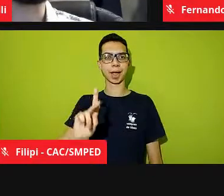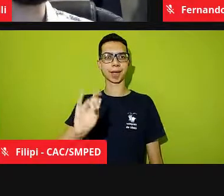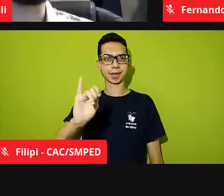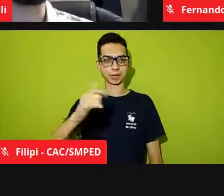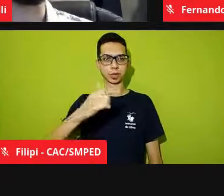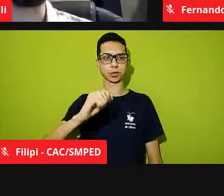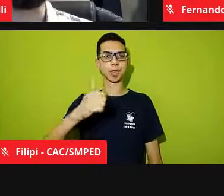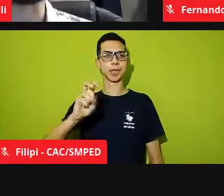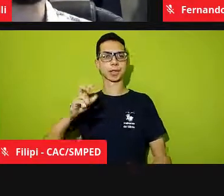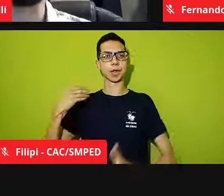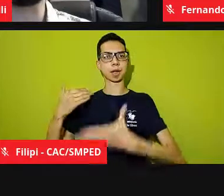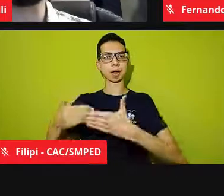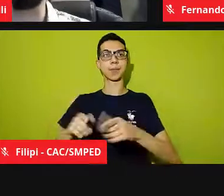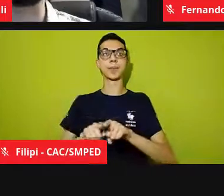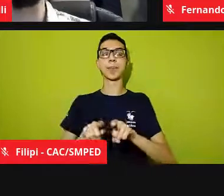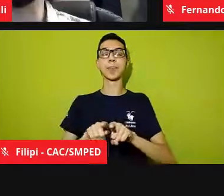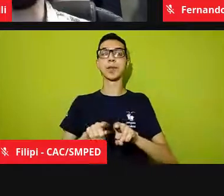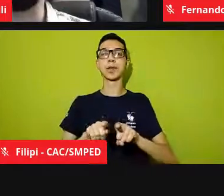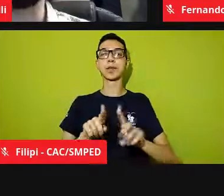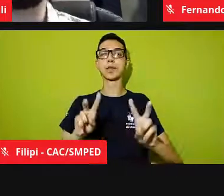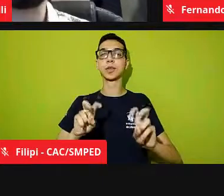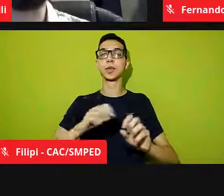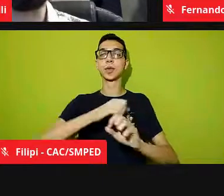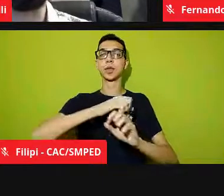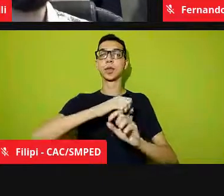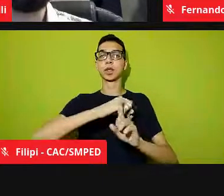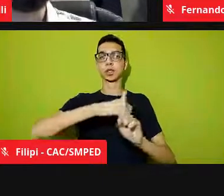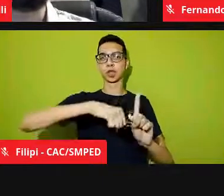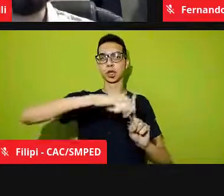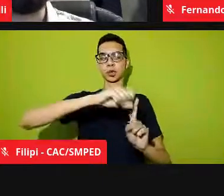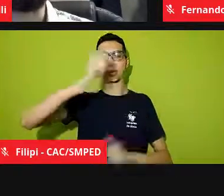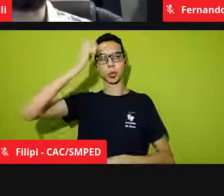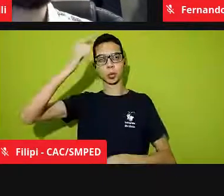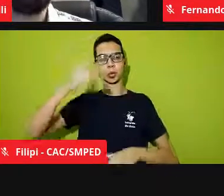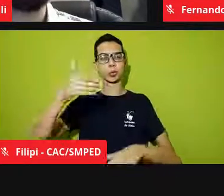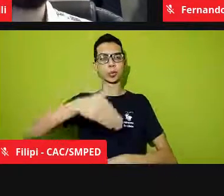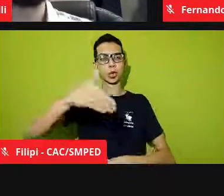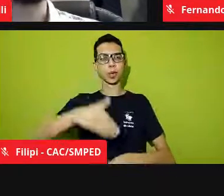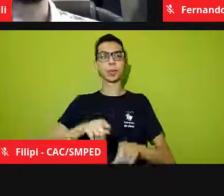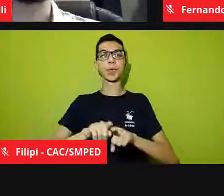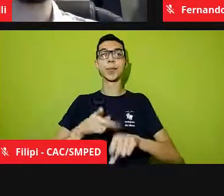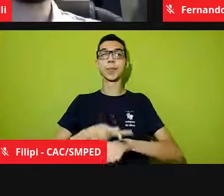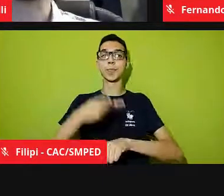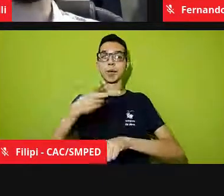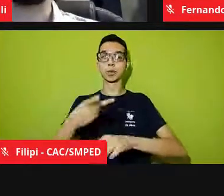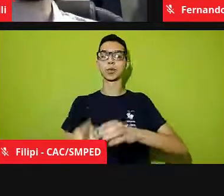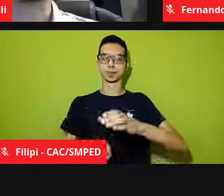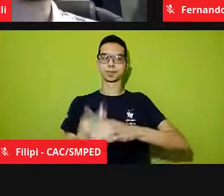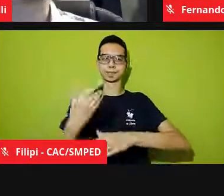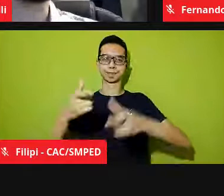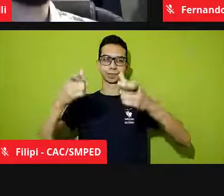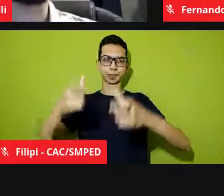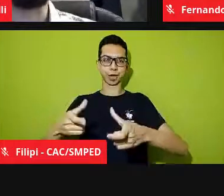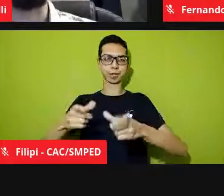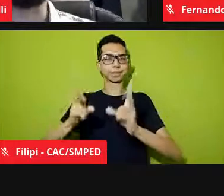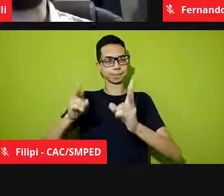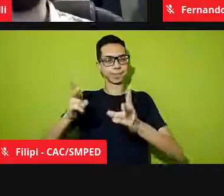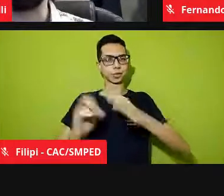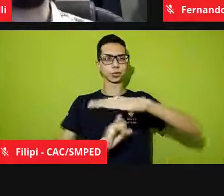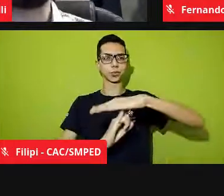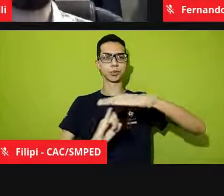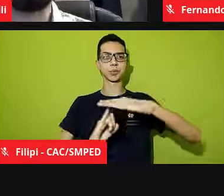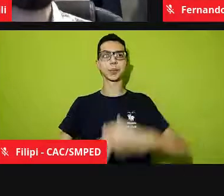em projetos socioculturais, exposições e prêmios produzidos na instituição. E trabalha também no desenvolvimento de